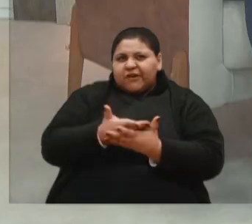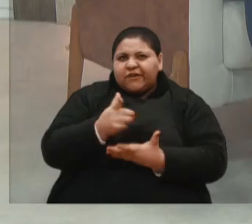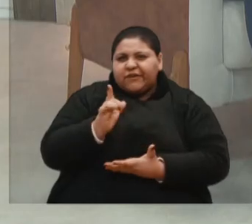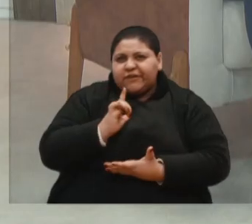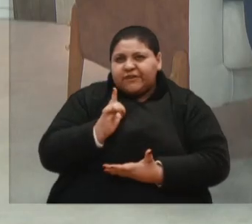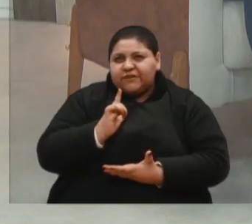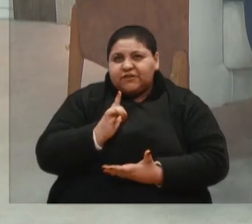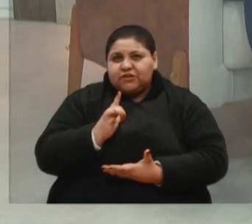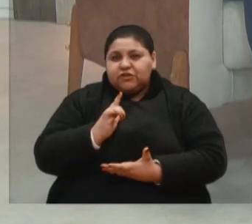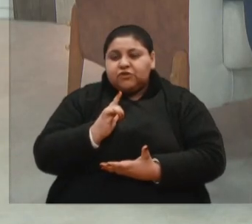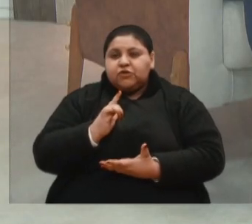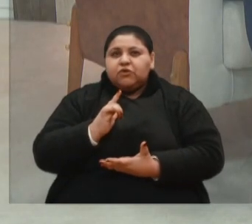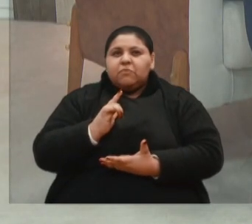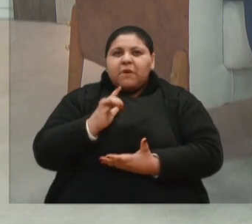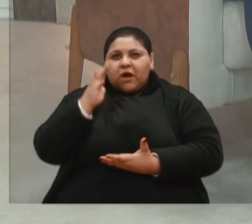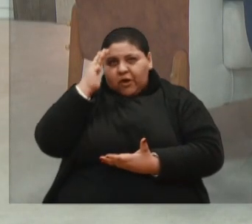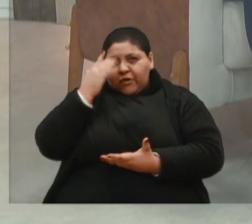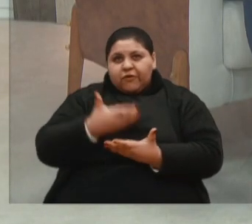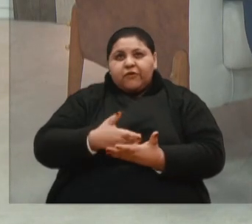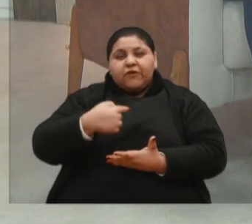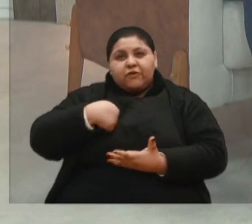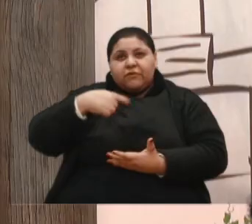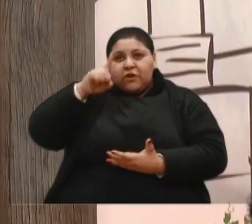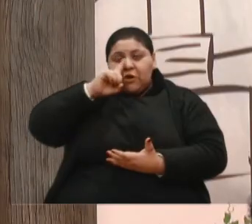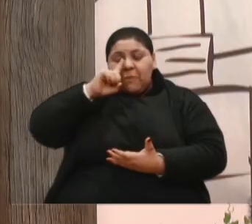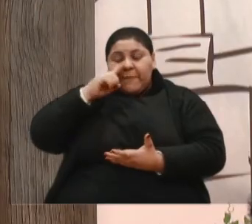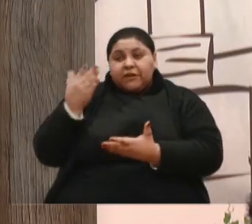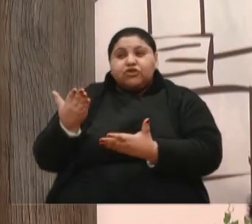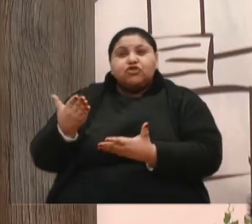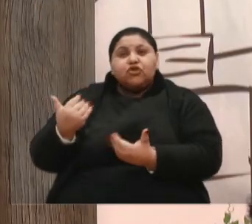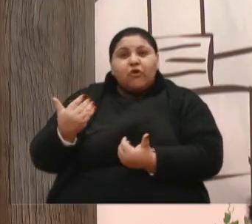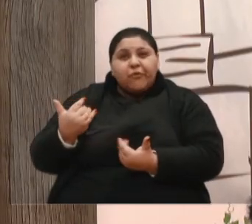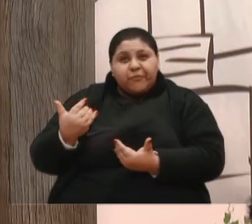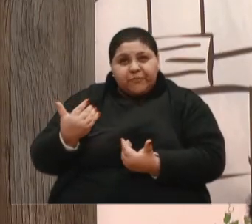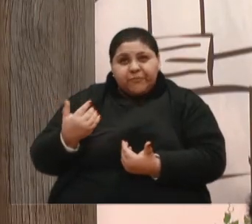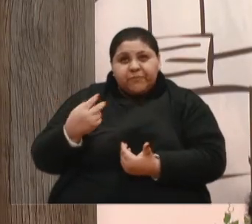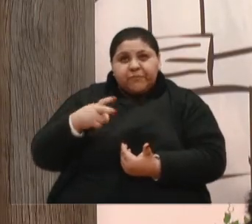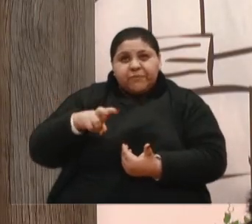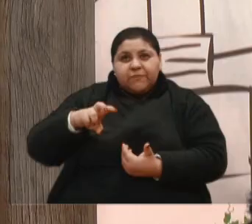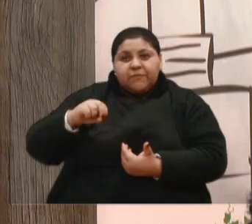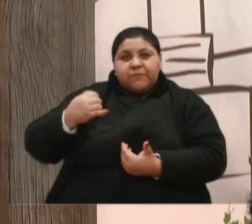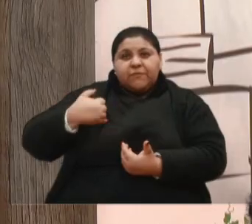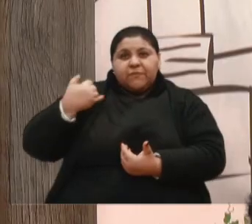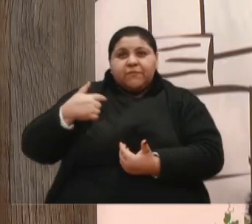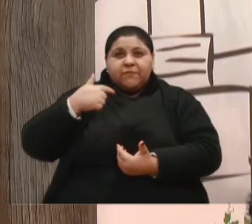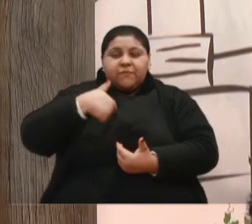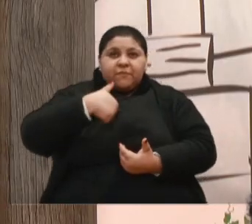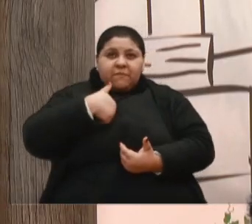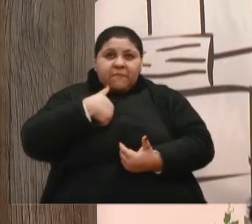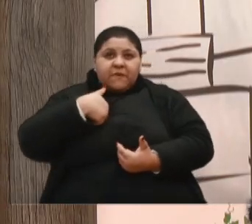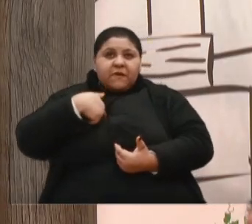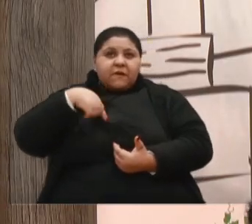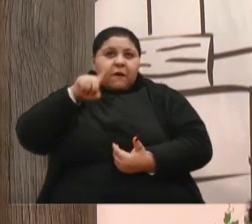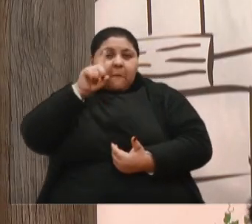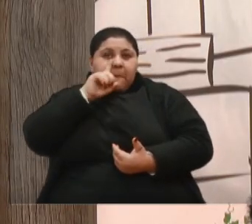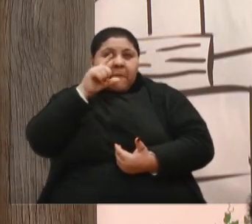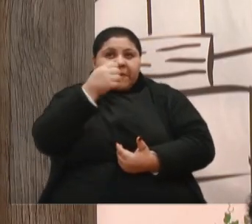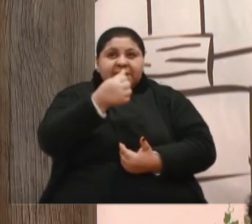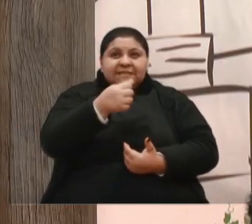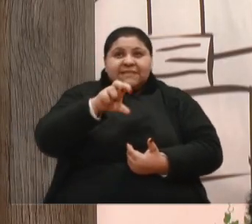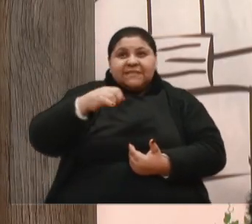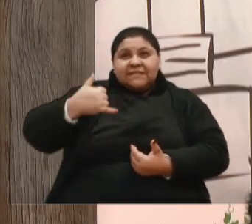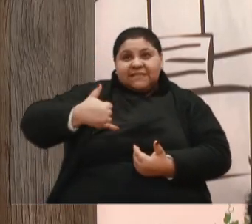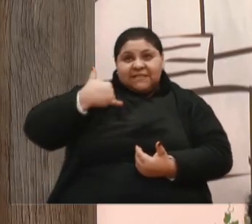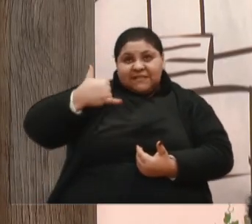Eu creio que a gente tinha uma abertura para isso. Eu tenho uma mãe muito jovem, né? Uhum. Eu tenho 50 anos, a minha mãe tem